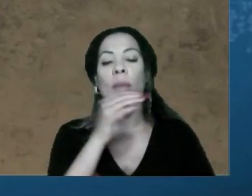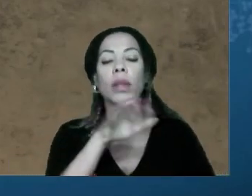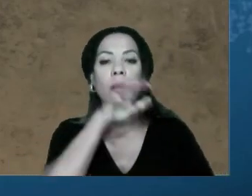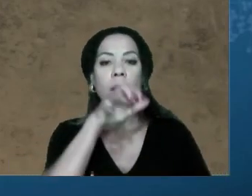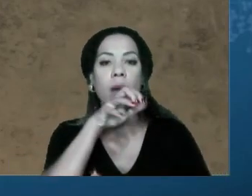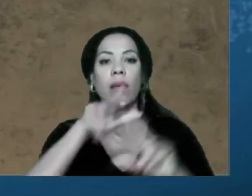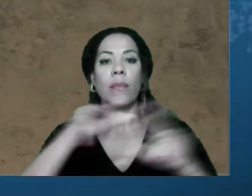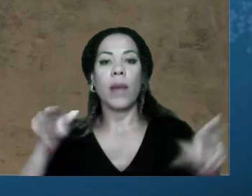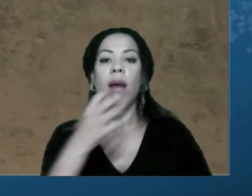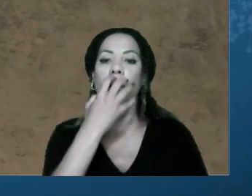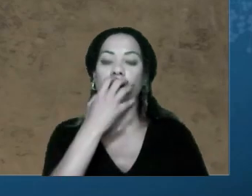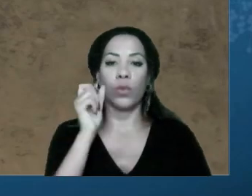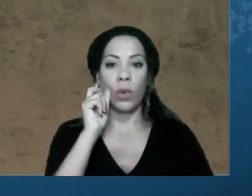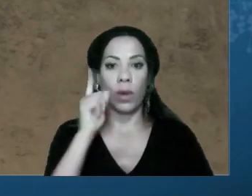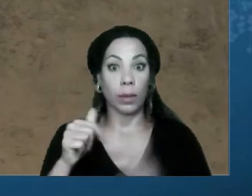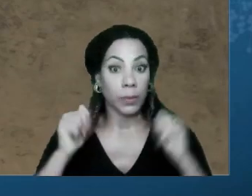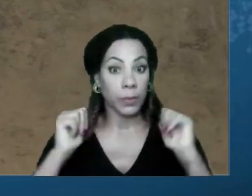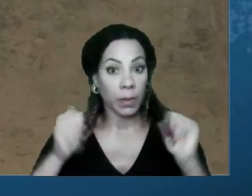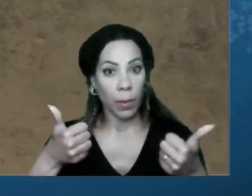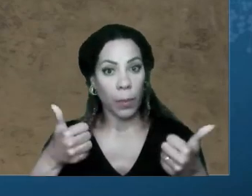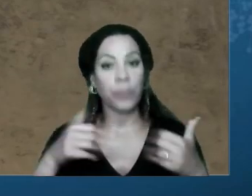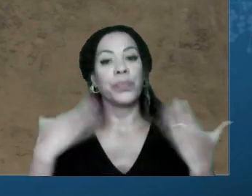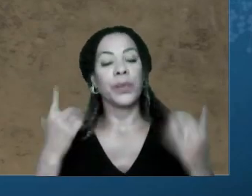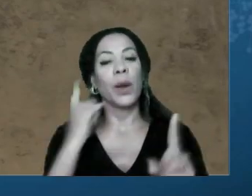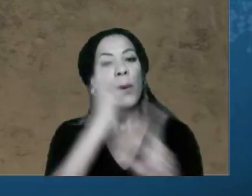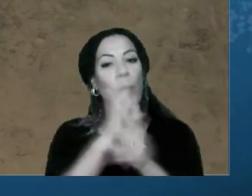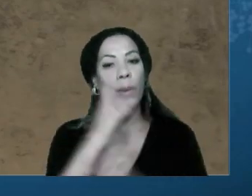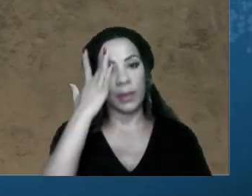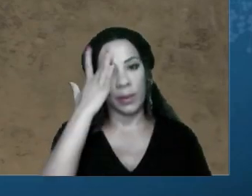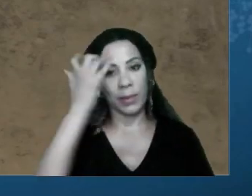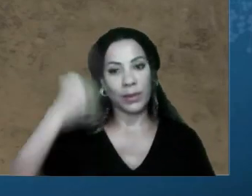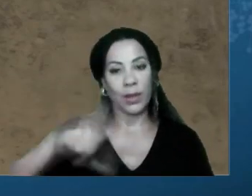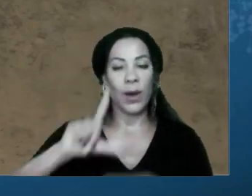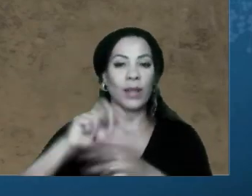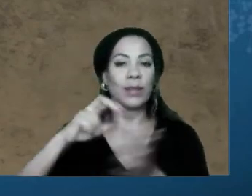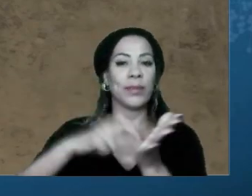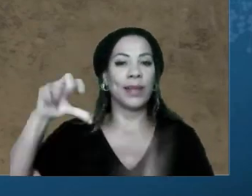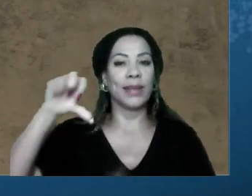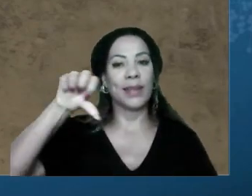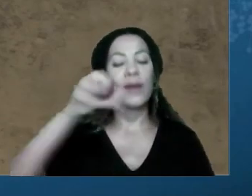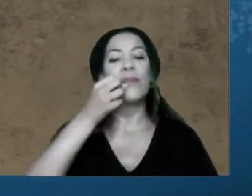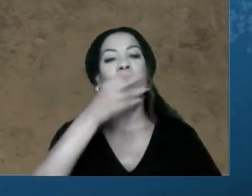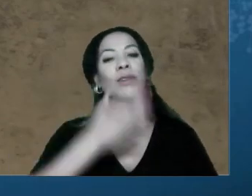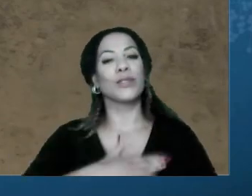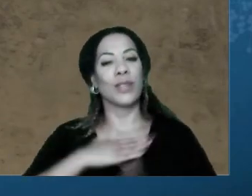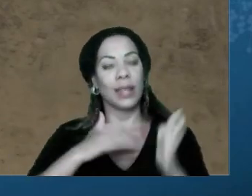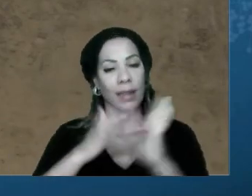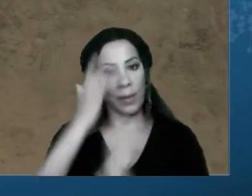gatinhos. Tá bom? Então, a gente se vê amanhã às 9 horas. Bom descanso e até amanhã.